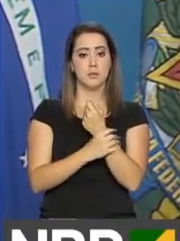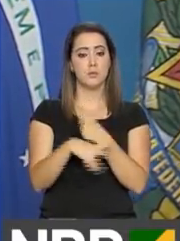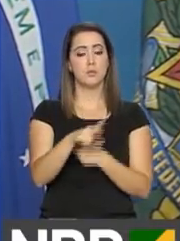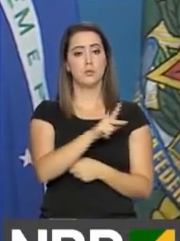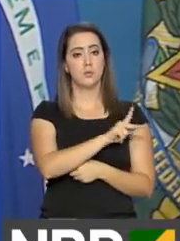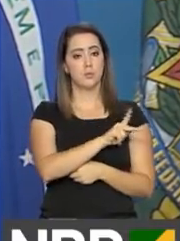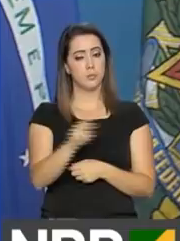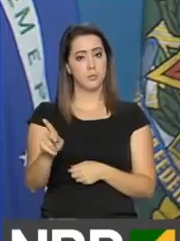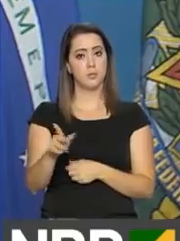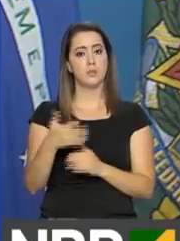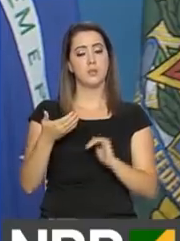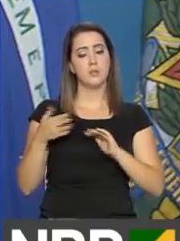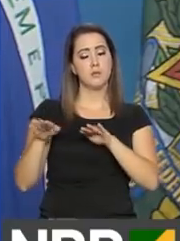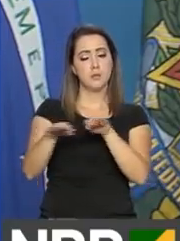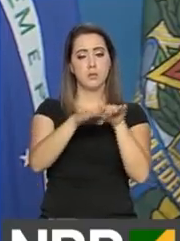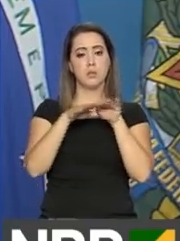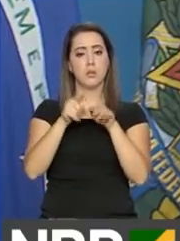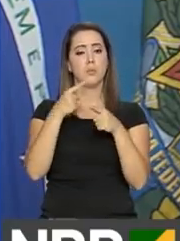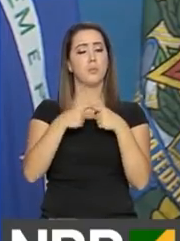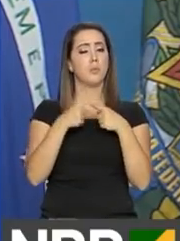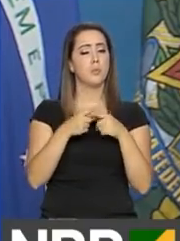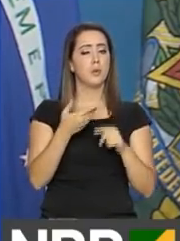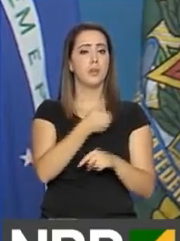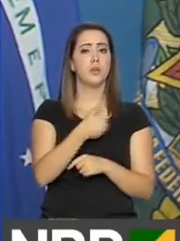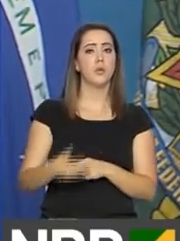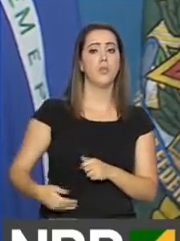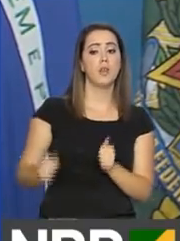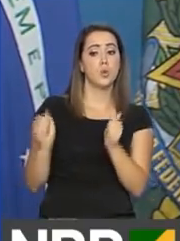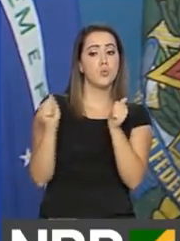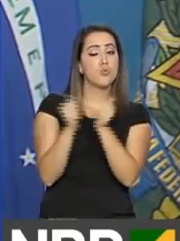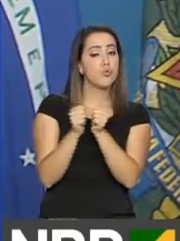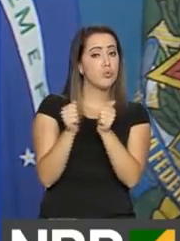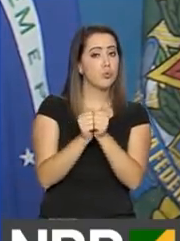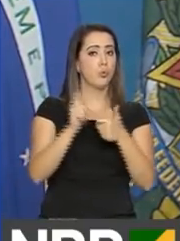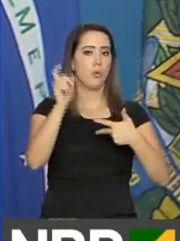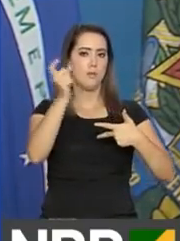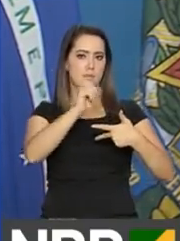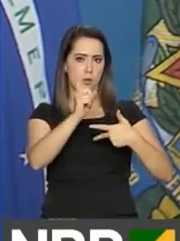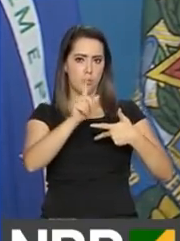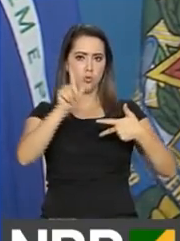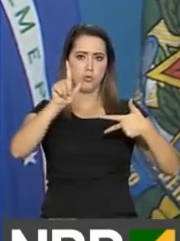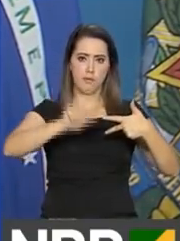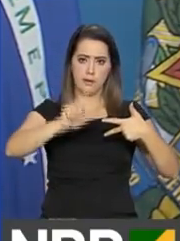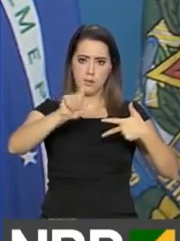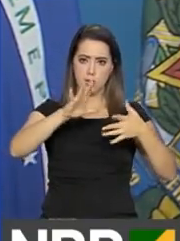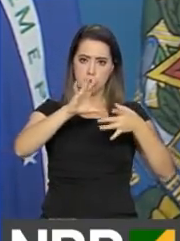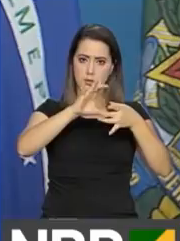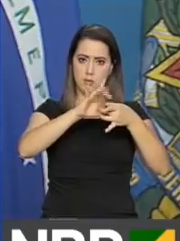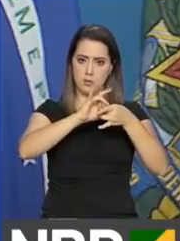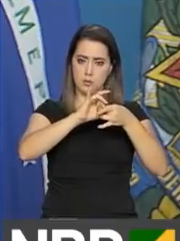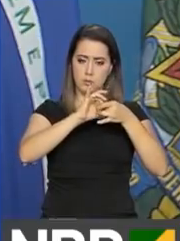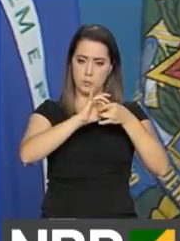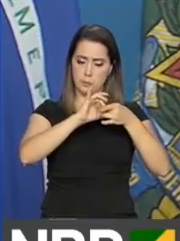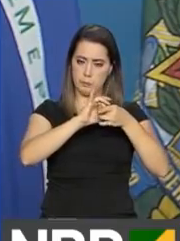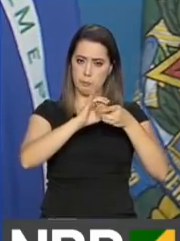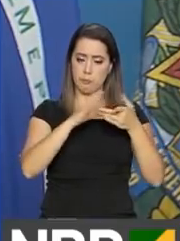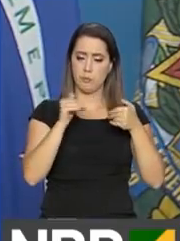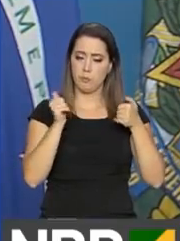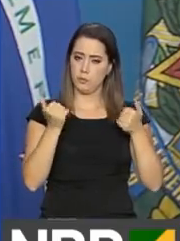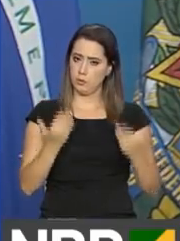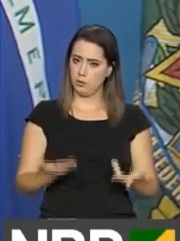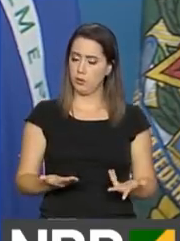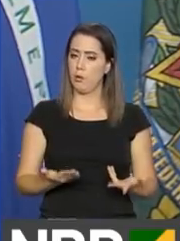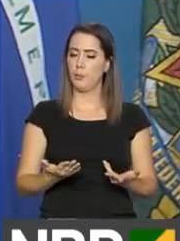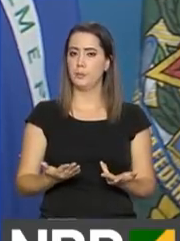democrático que quem governa no país é o executivo juntamente com o poder legislativo portanto